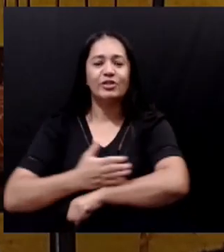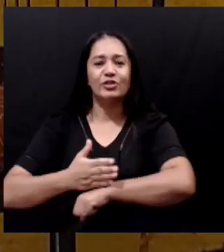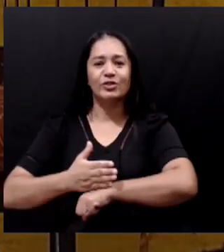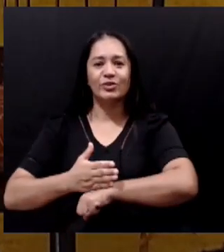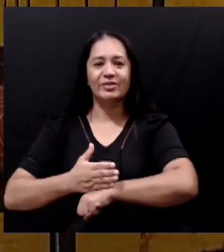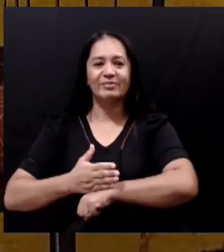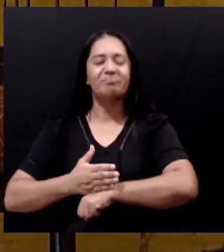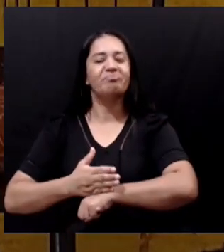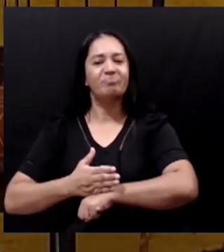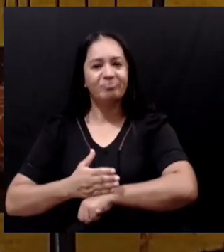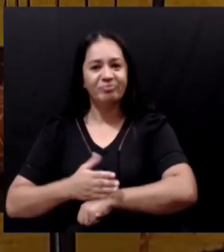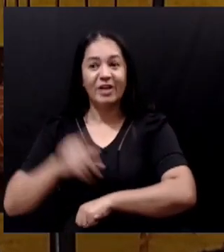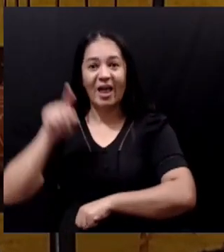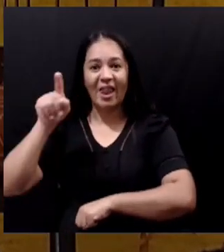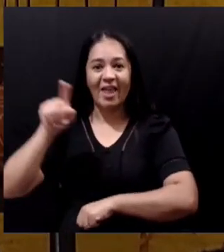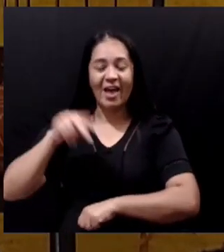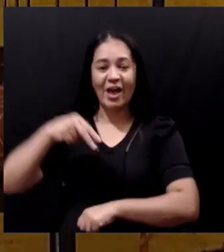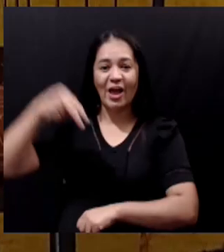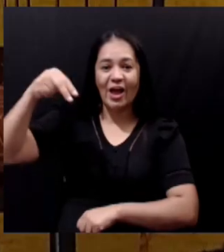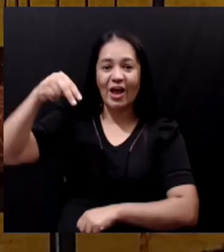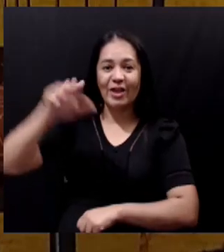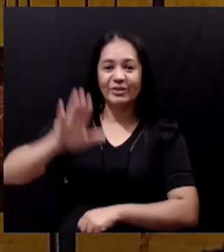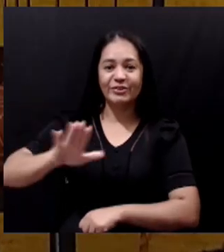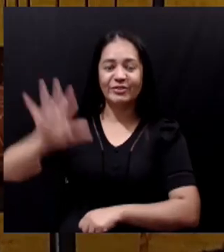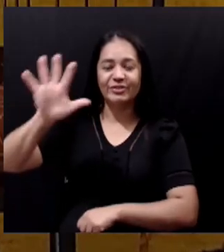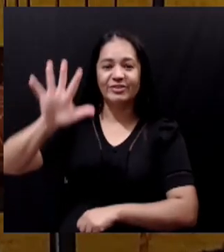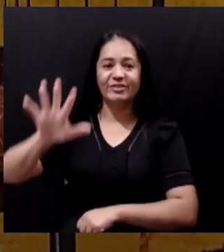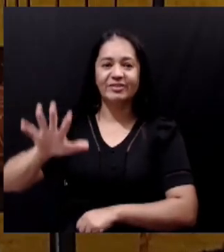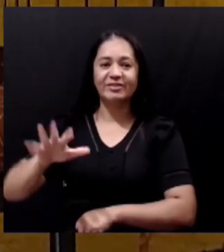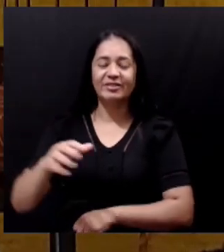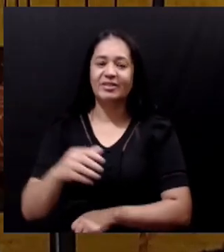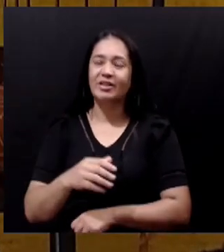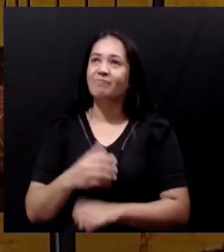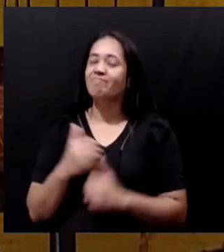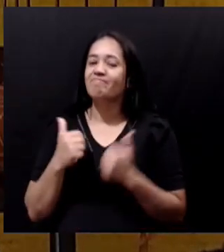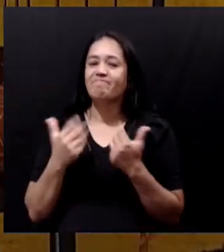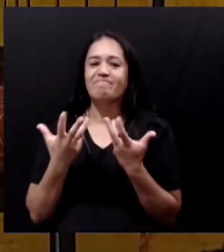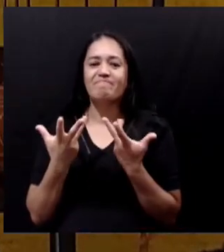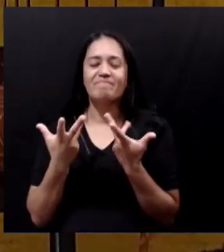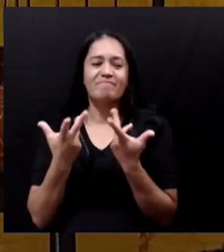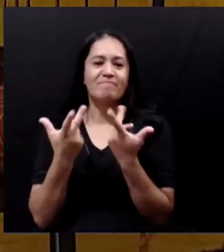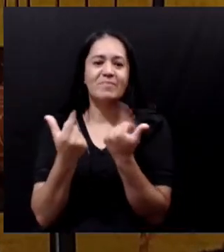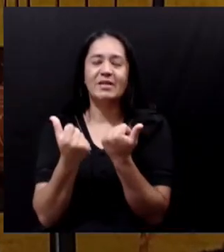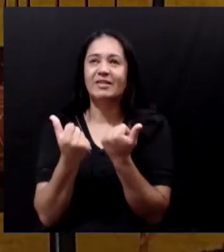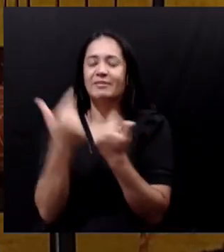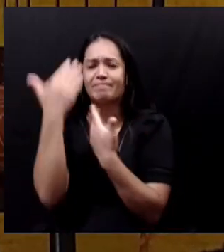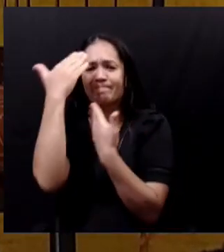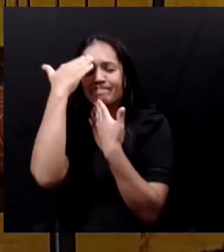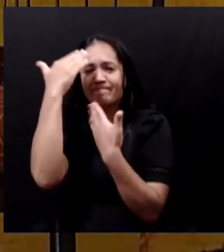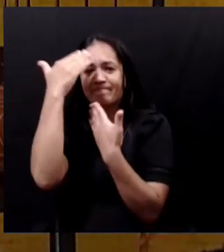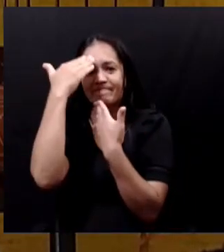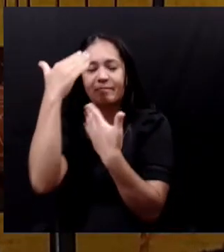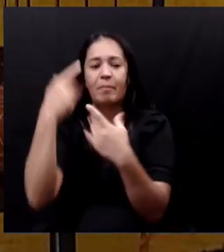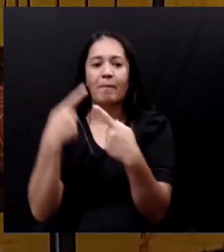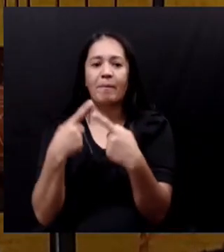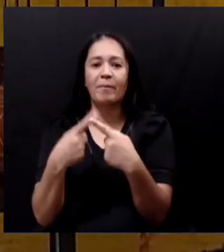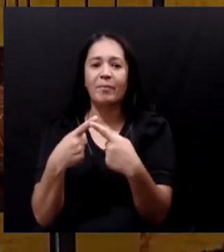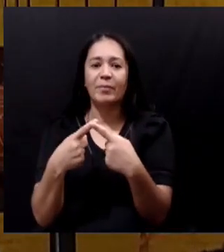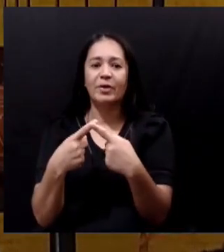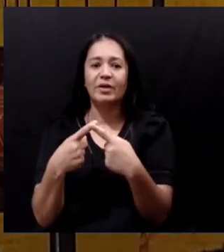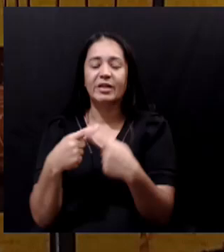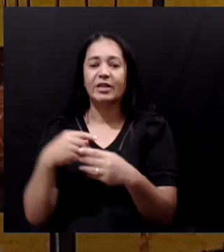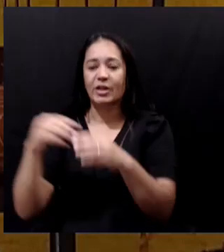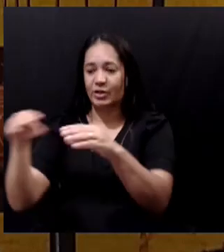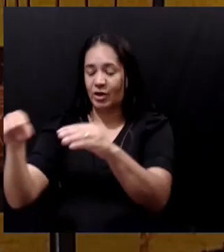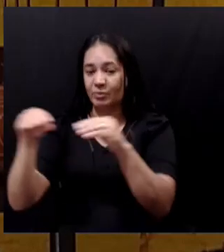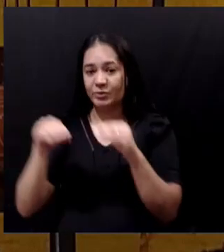lá das suas origens? É muito gratificante. É muito gratificante porque, vindo de onde a gente veio, né,